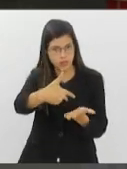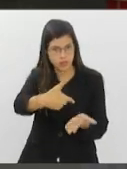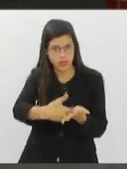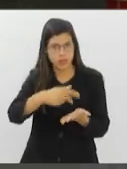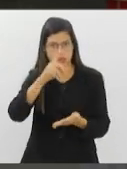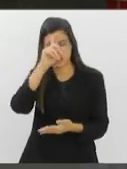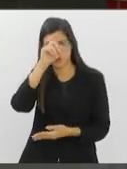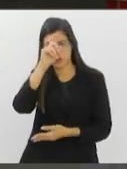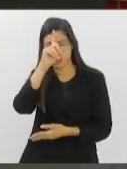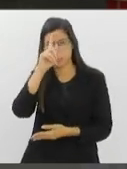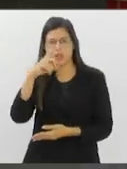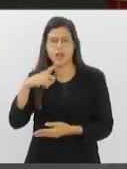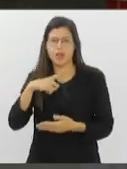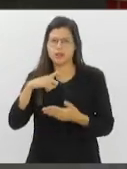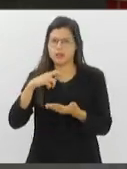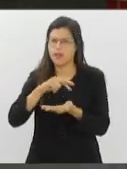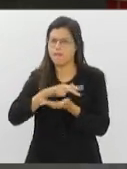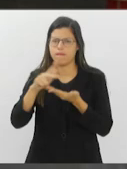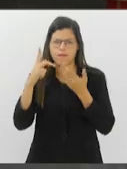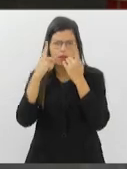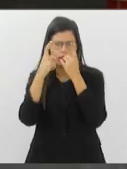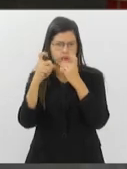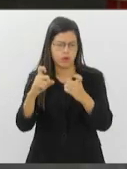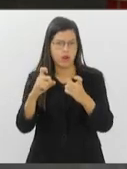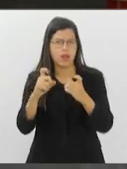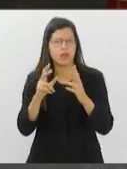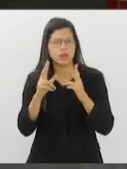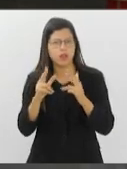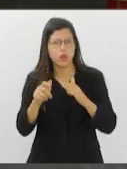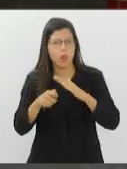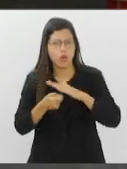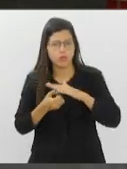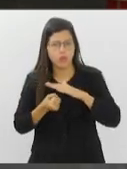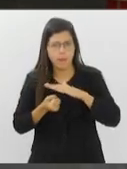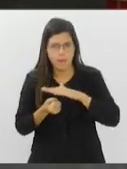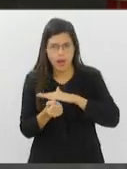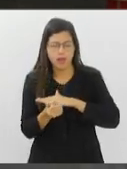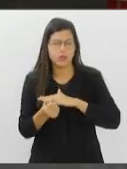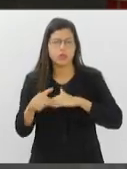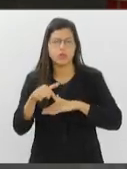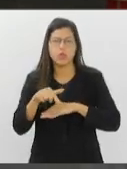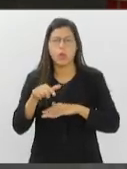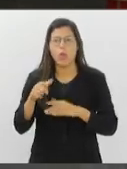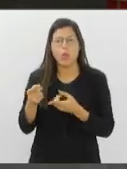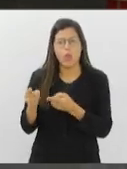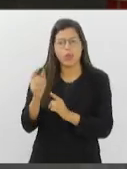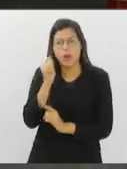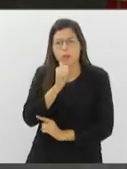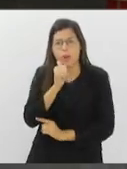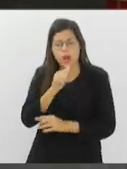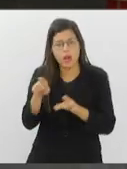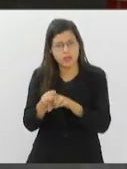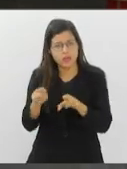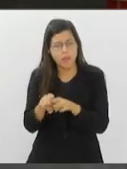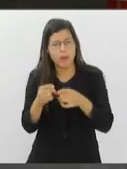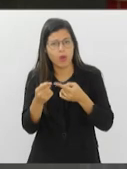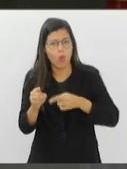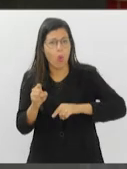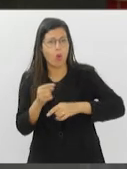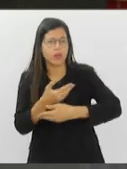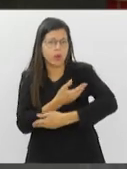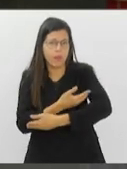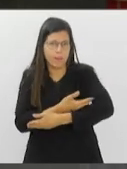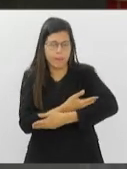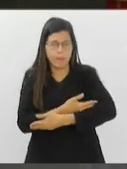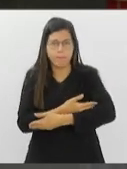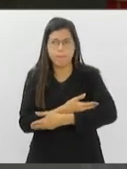se comete tanta violência quanto num parto, não só contra a mulher, mas inclusive contra o bebê. Muitas intervenções são feitas